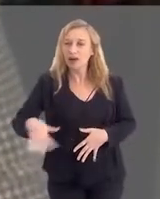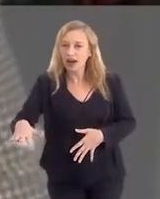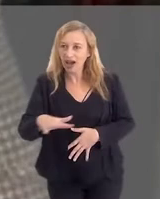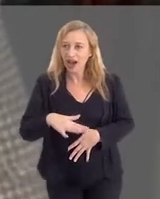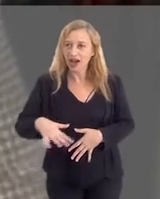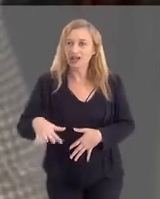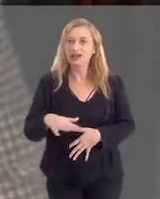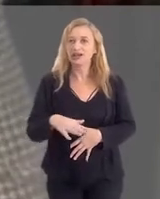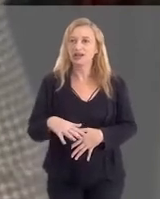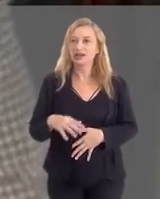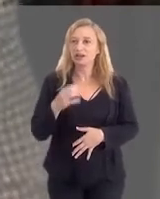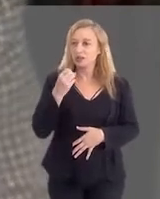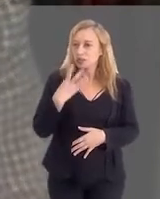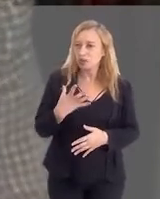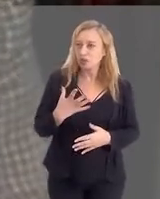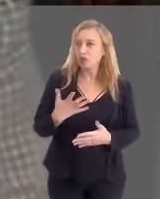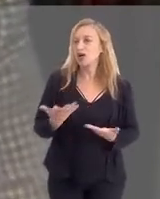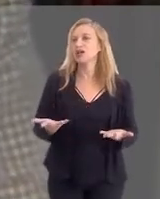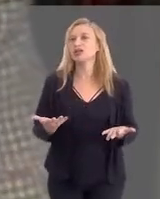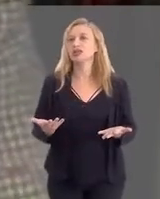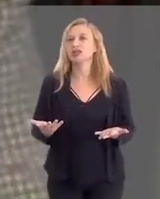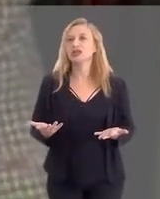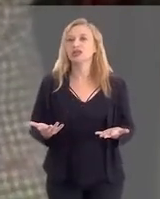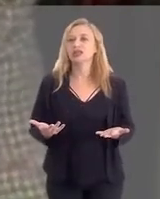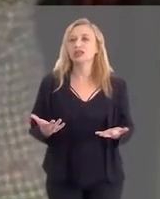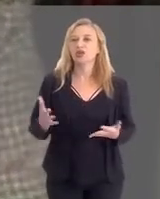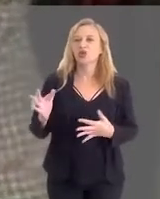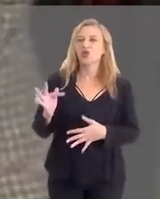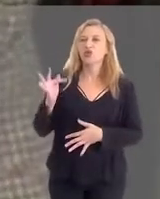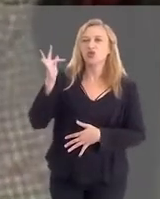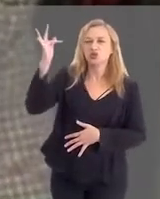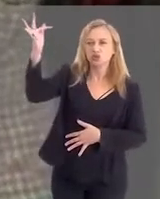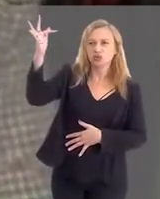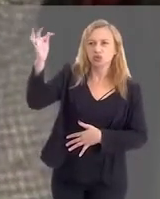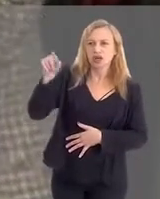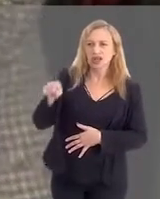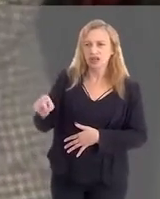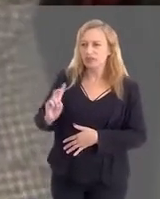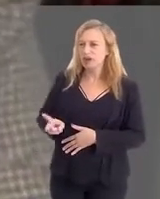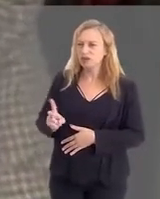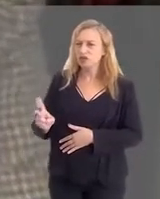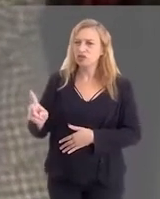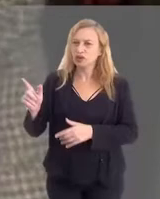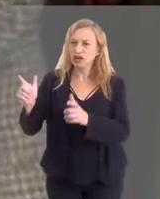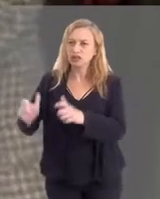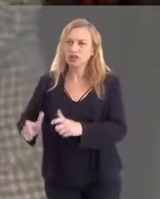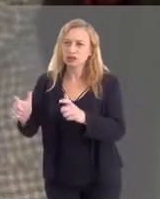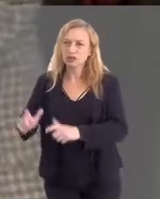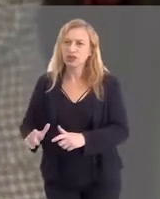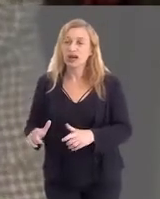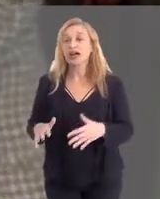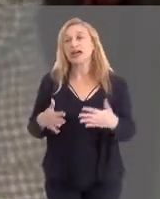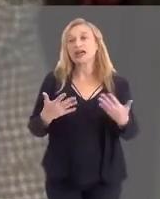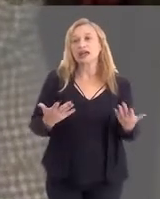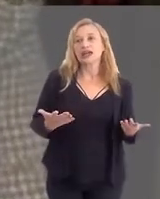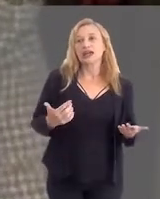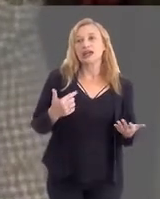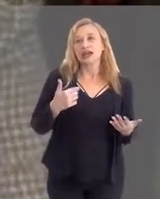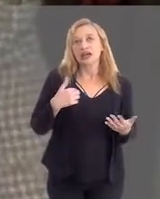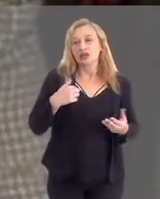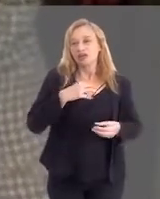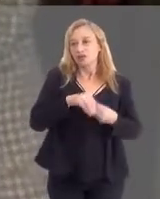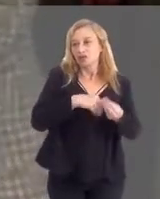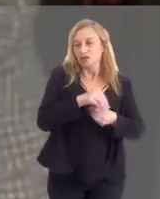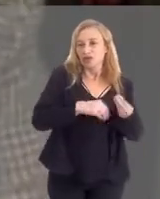bom, era uma área residencial, né? Então, tipo, não tinha um futuro para acontecer ali mesmo, nesse lugar,